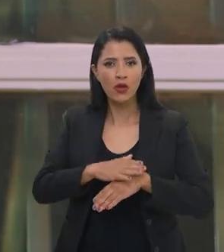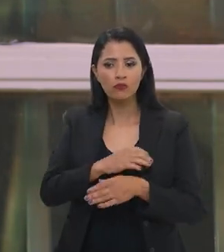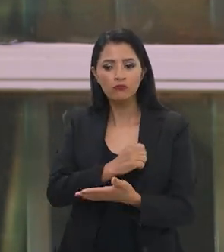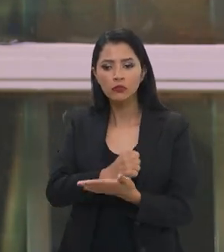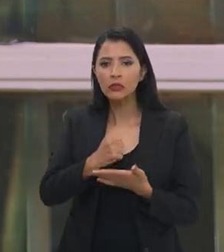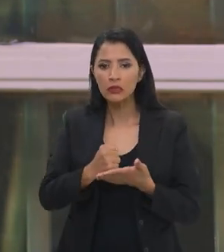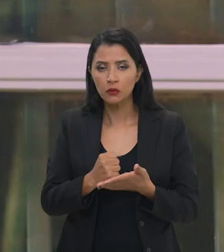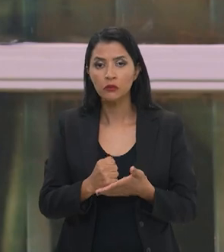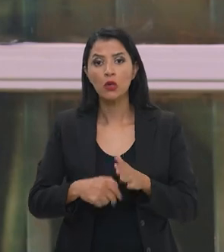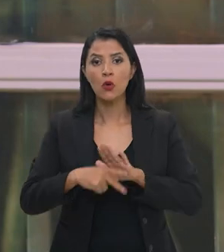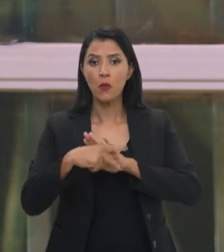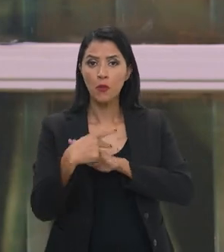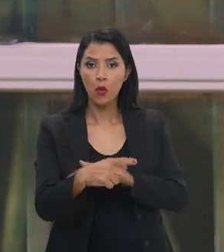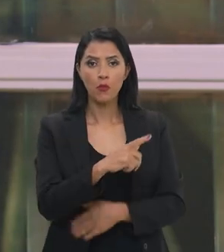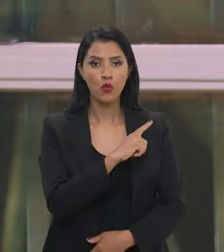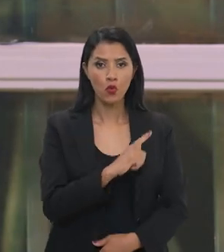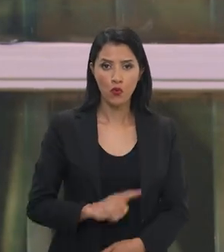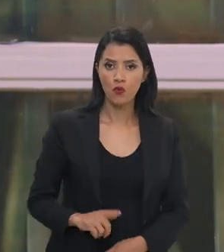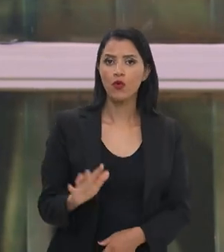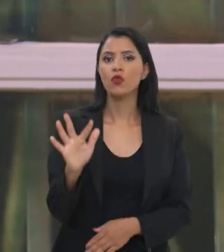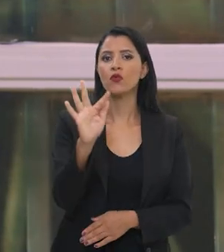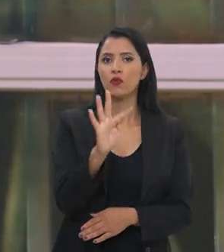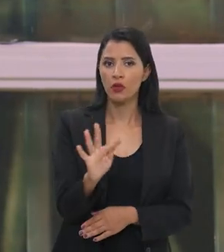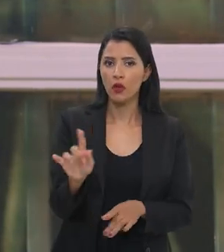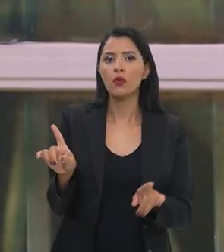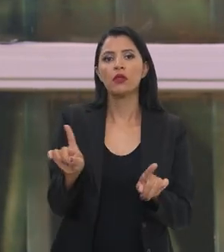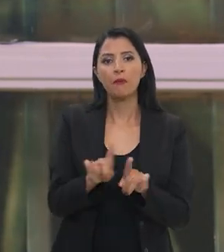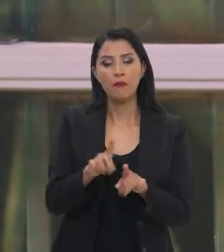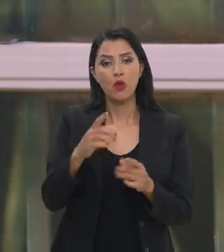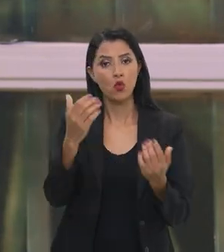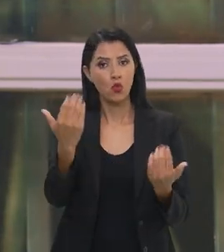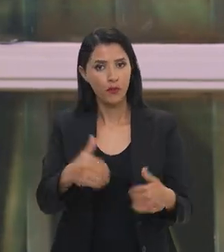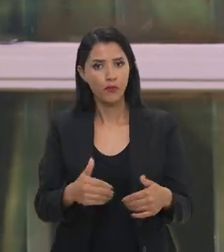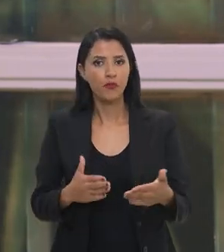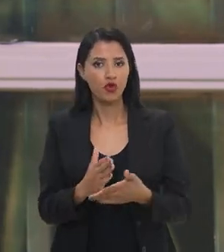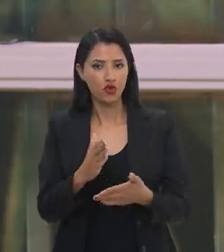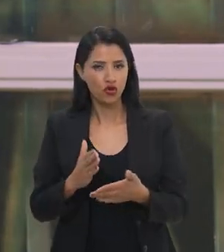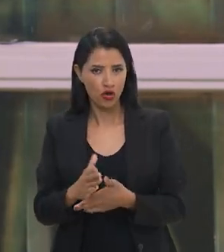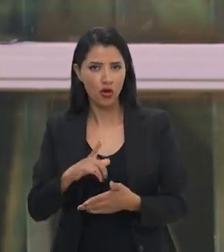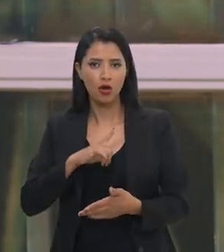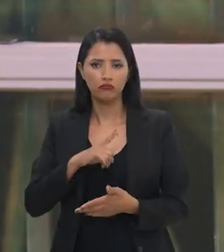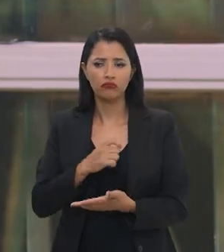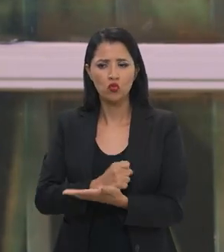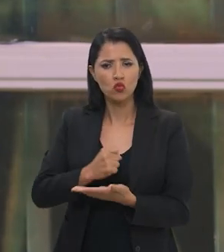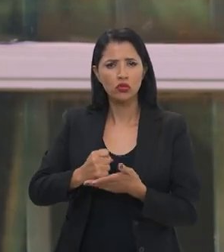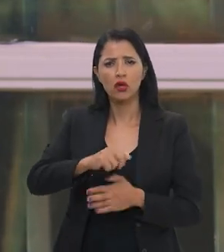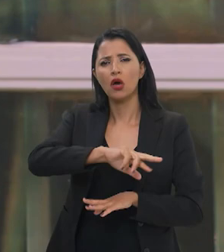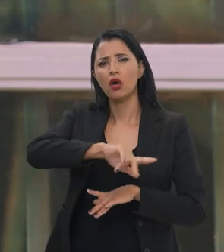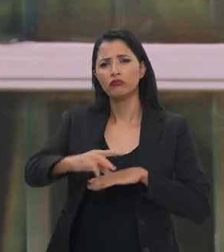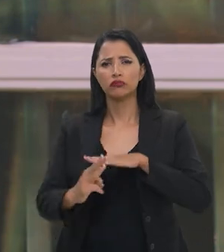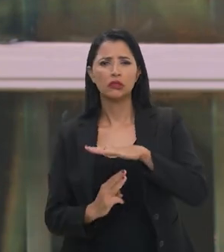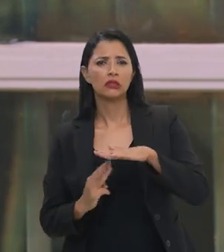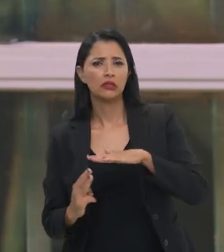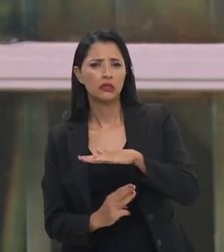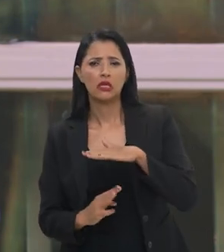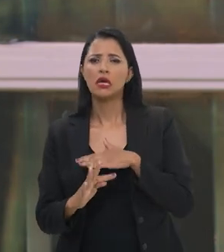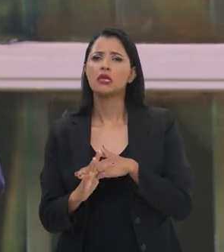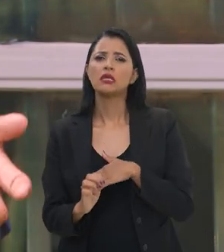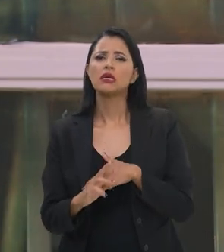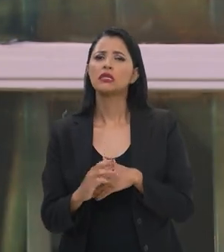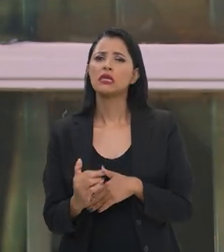de contratação o próprio governo federal além dos concursados tem uma quantidade grande de contratados